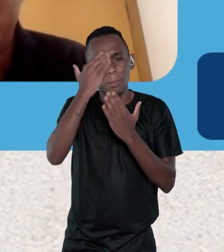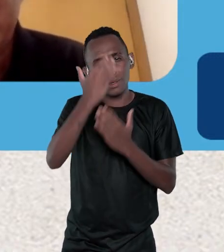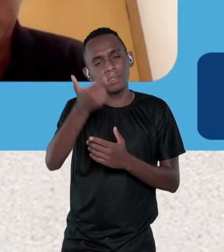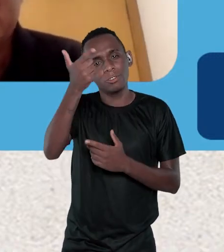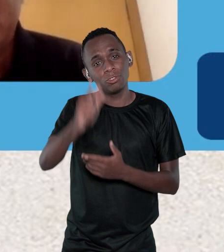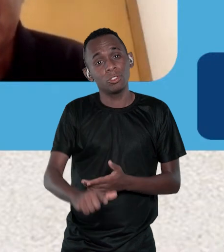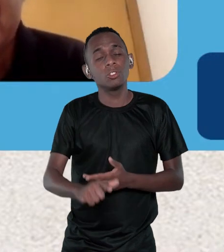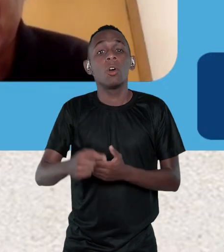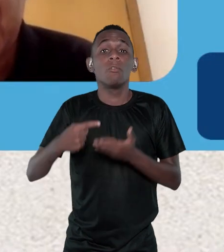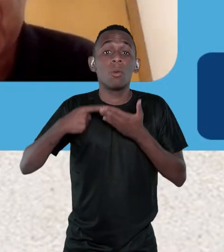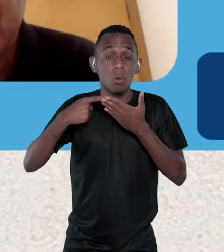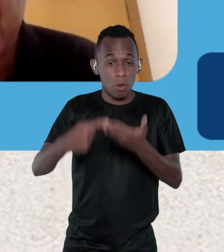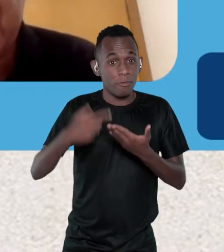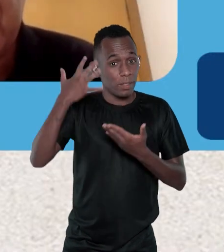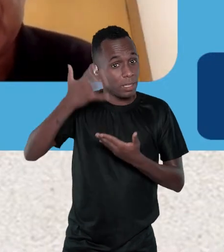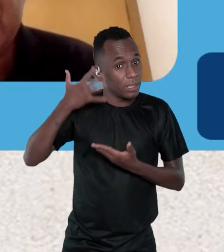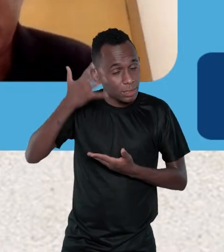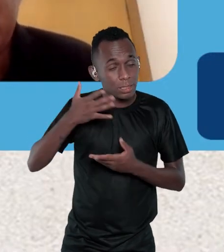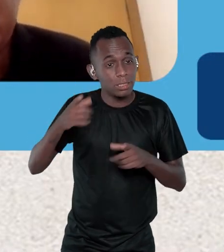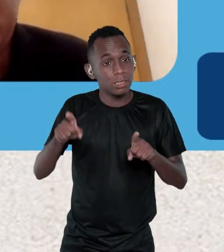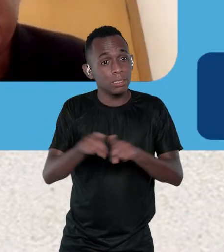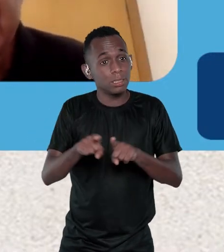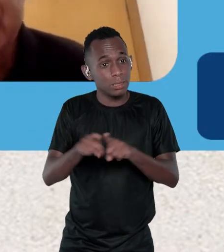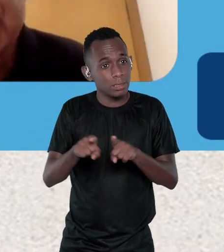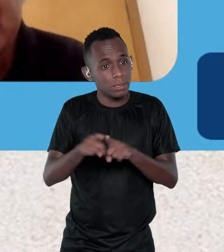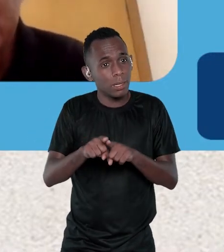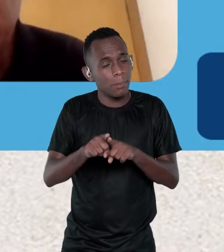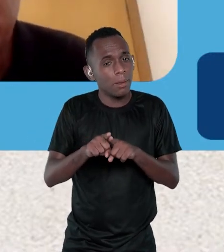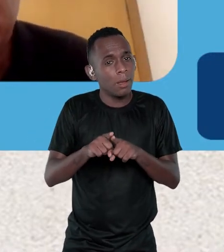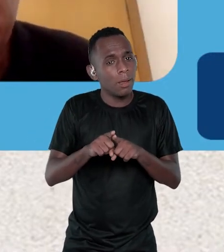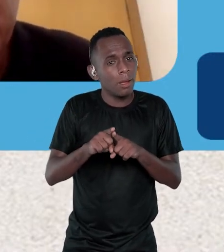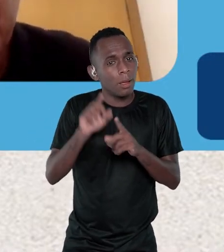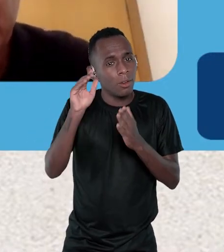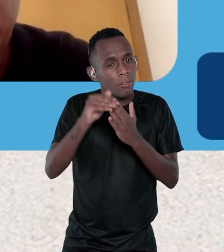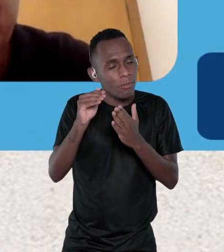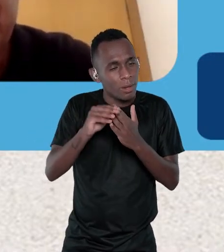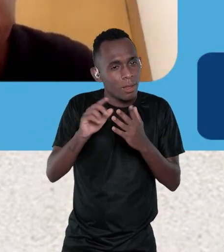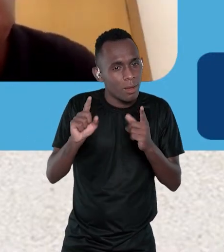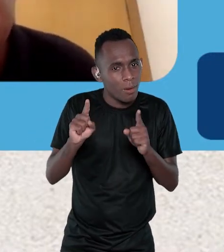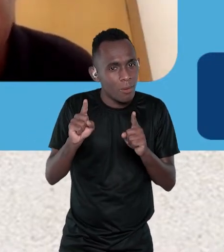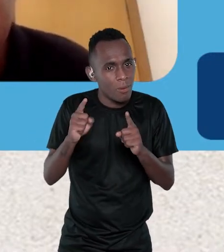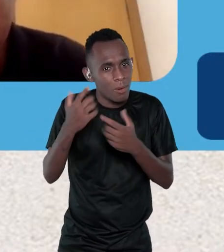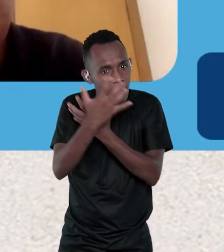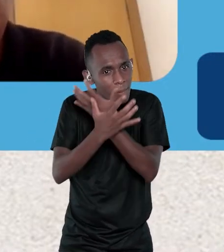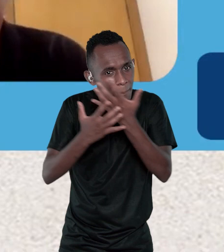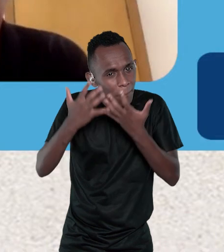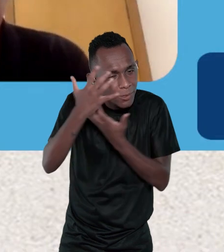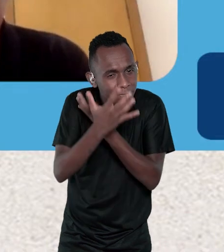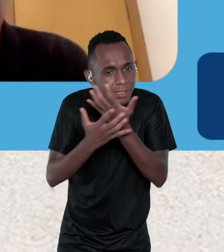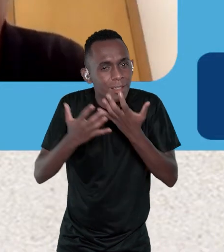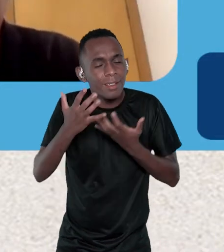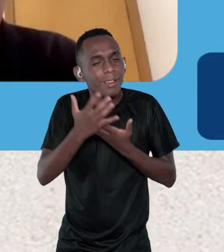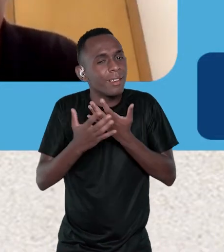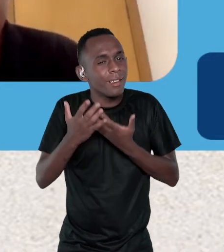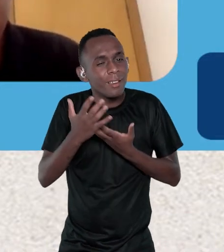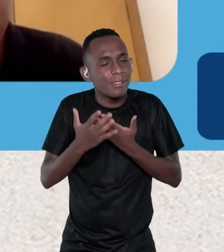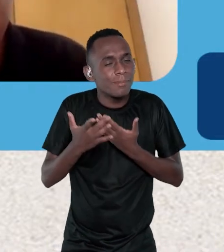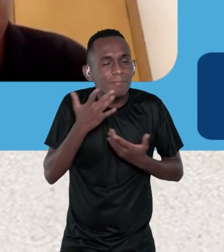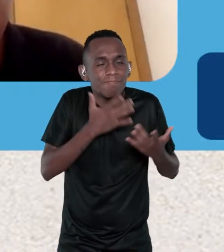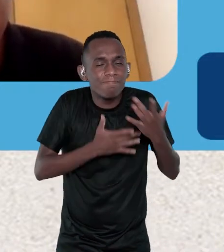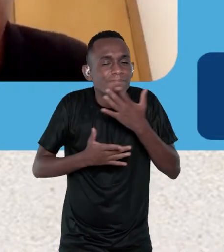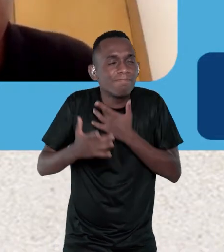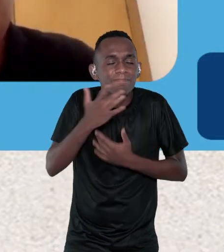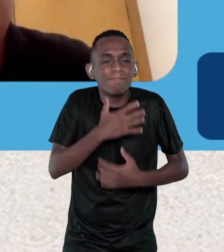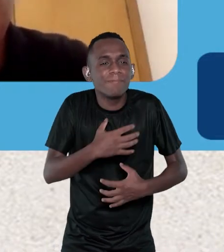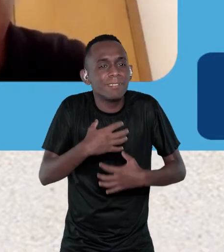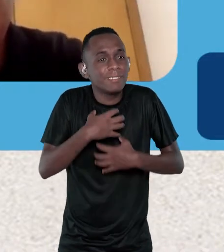a vida, né? Quero deixar um abraço para ele e agradecer de novo o convite, e põe uma